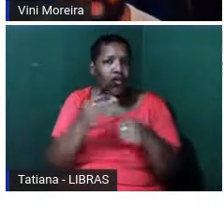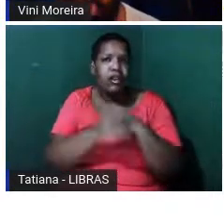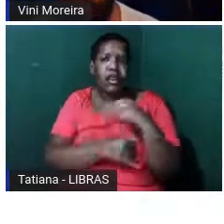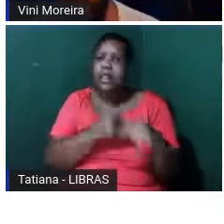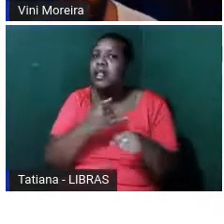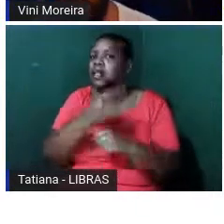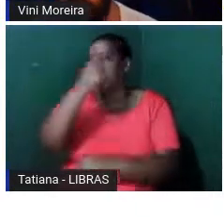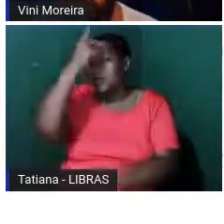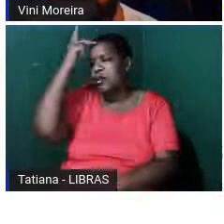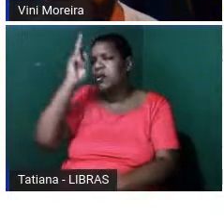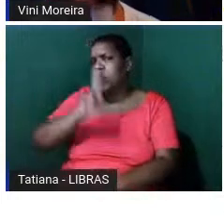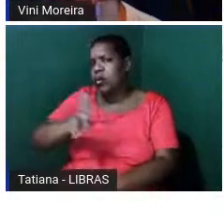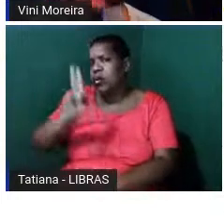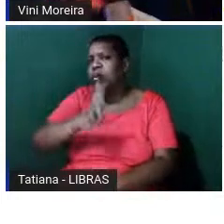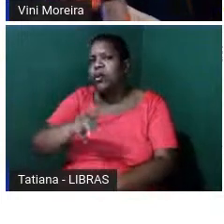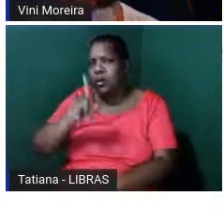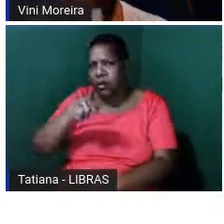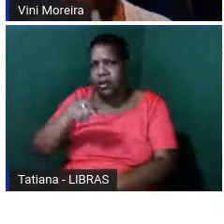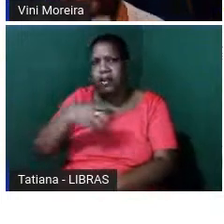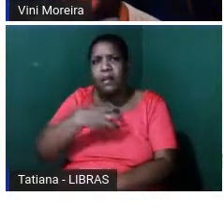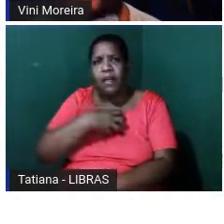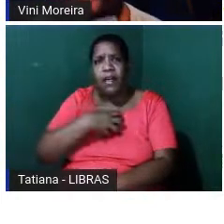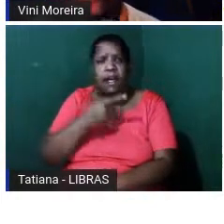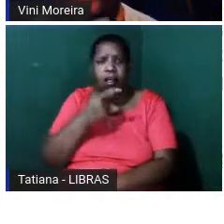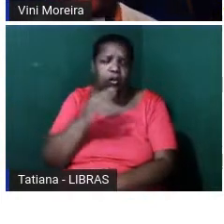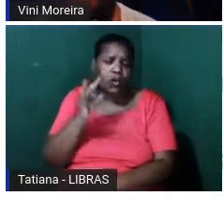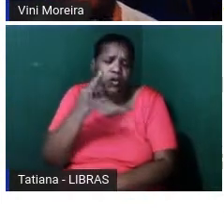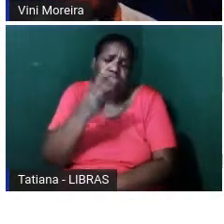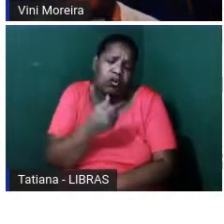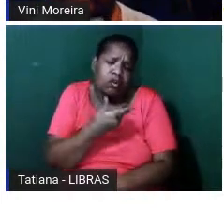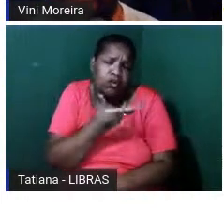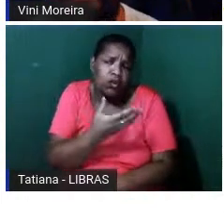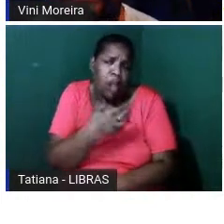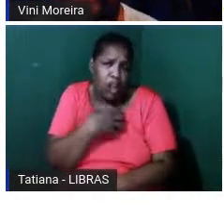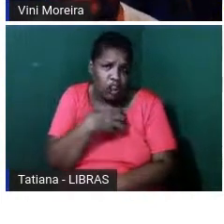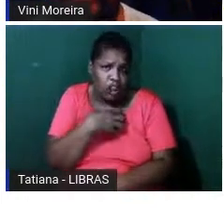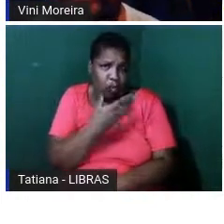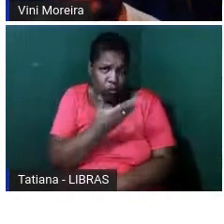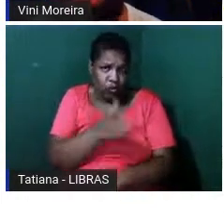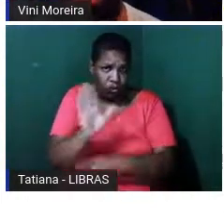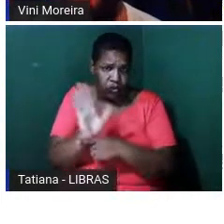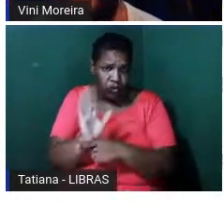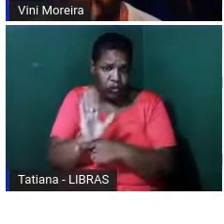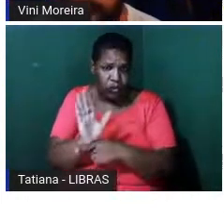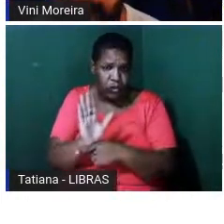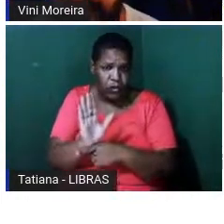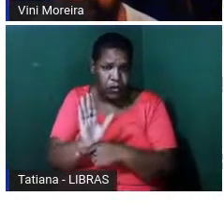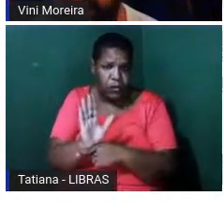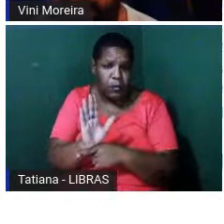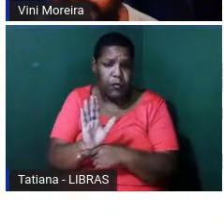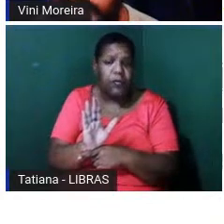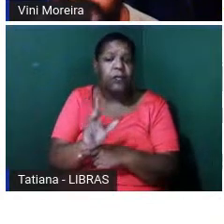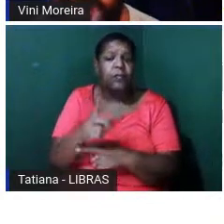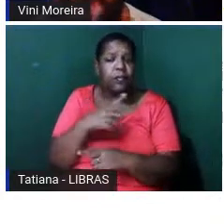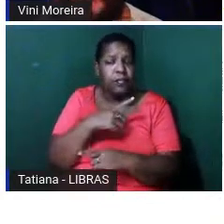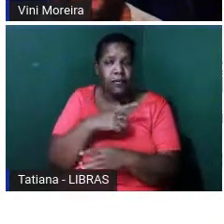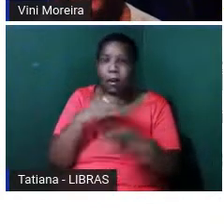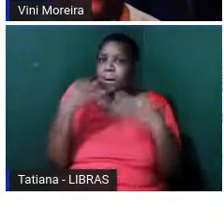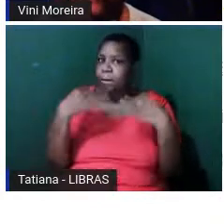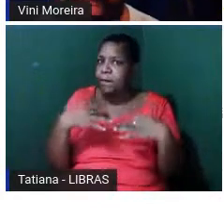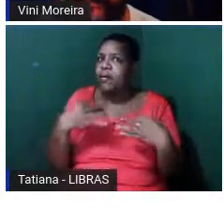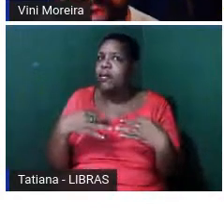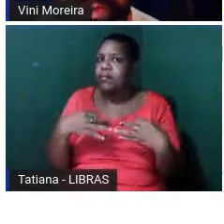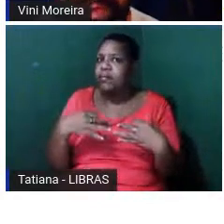como se fosse tu dentro para esse tipo de vídeo isso aqui ó a massa do bolo perfeito